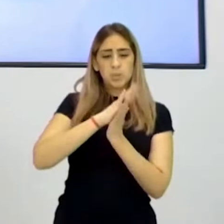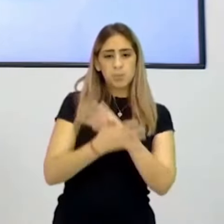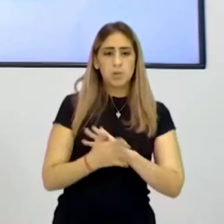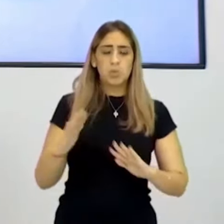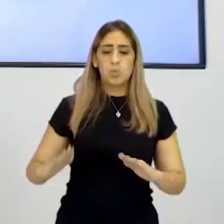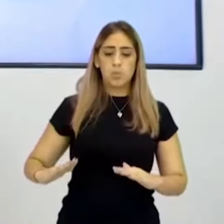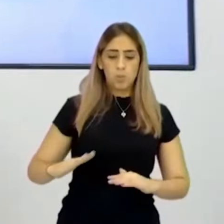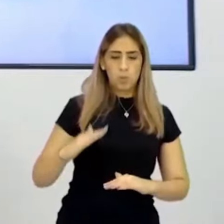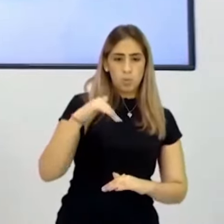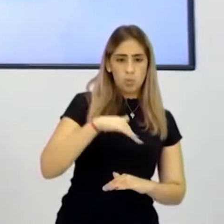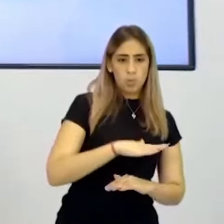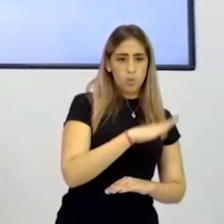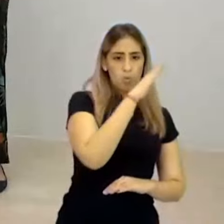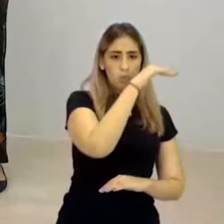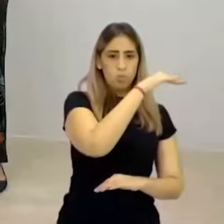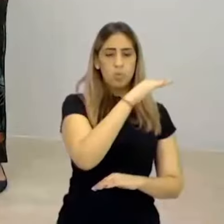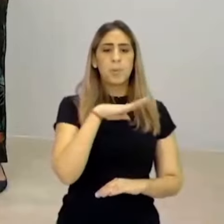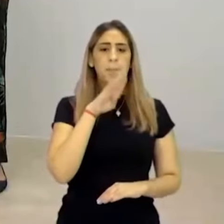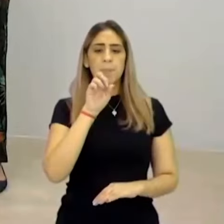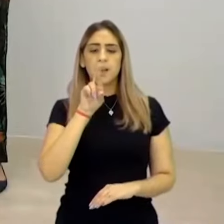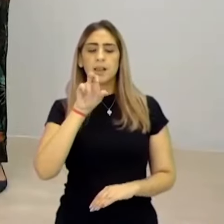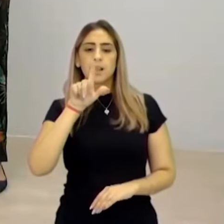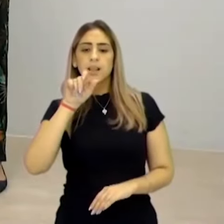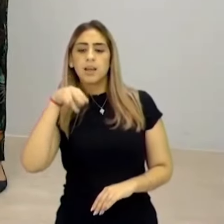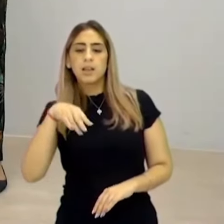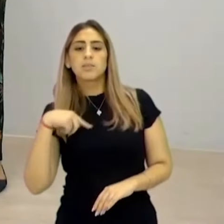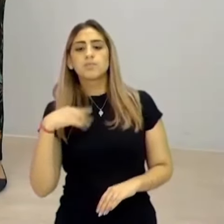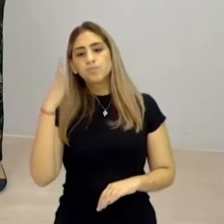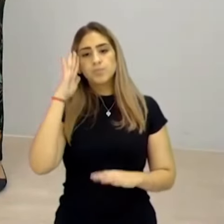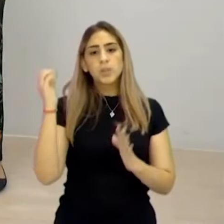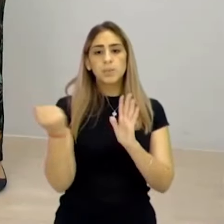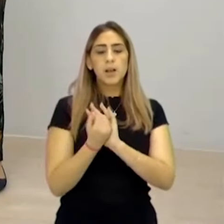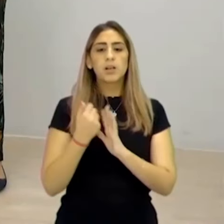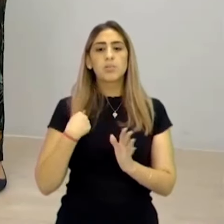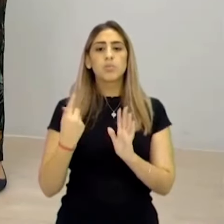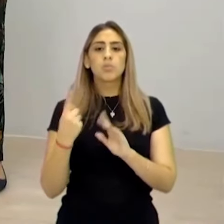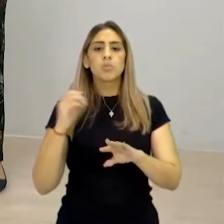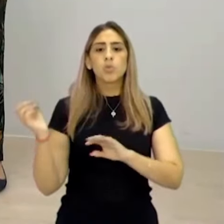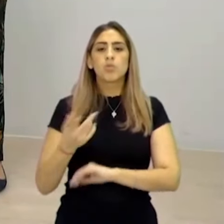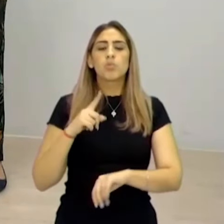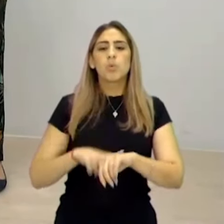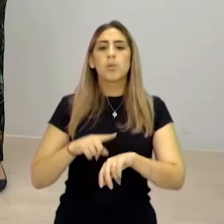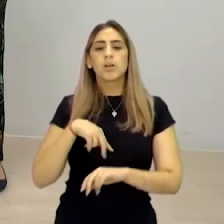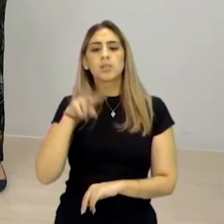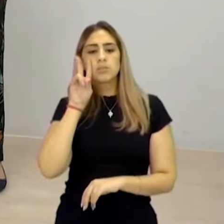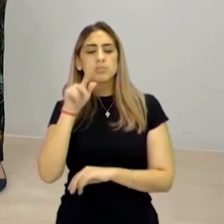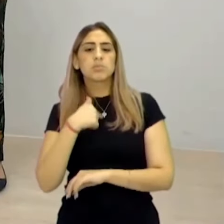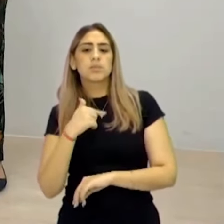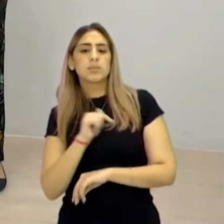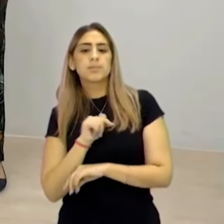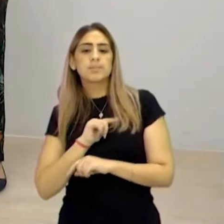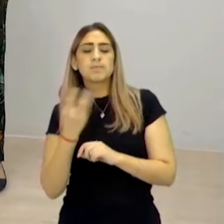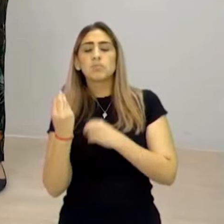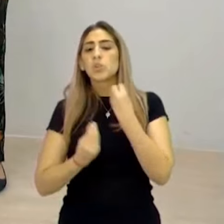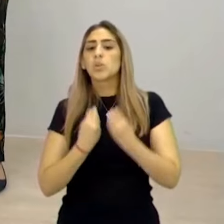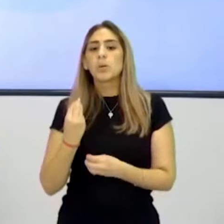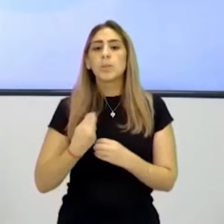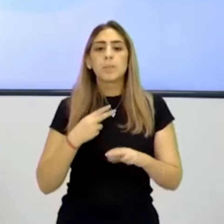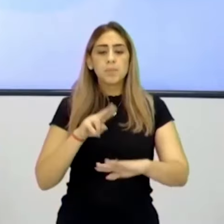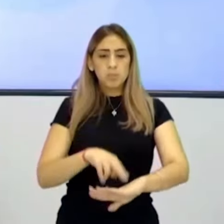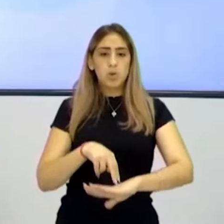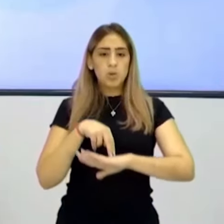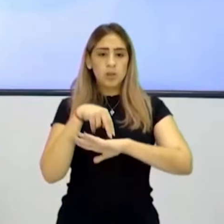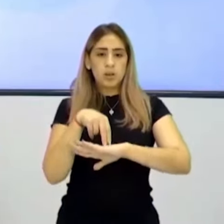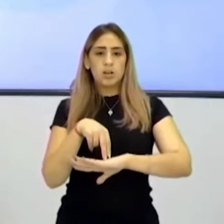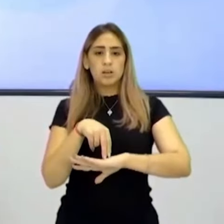tem a queda do Muro de Berlim, nós sabemos que marca um novo momento na história. Então, nós temos agora como grande protagonista